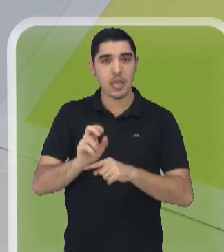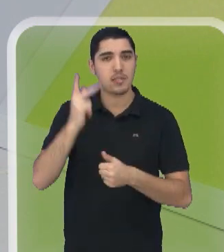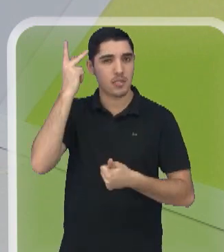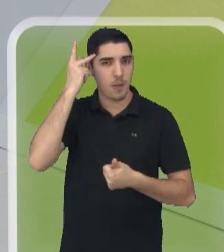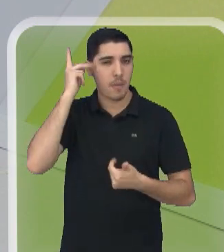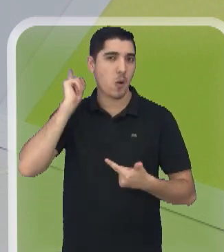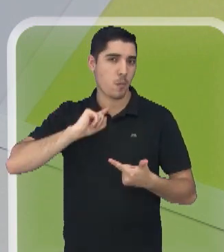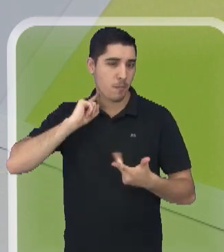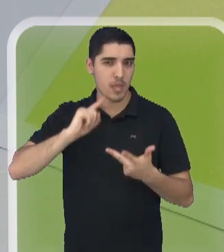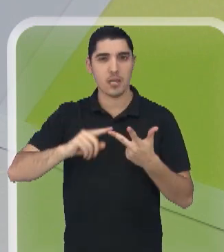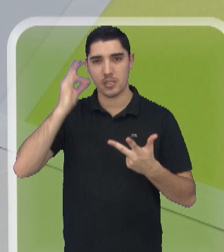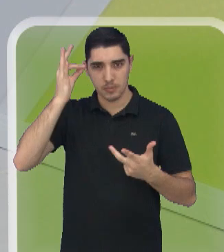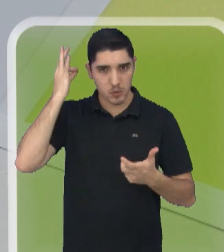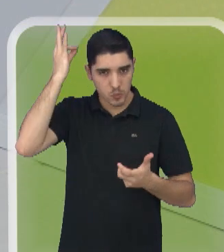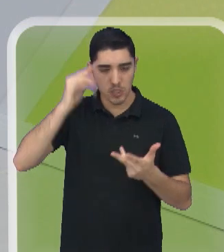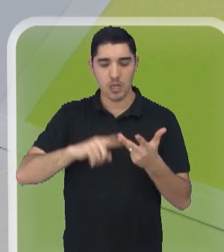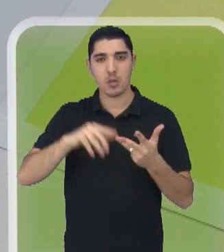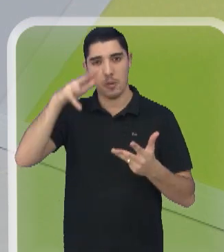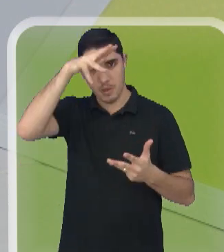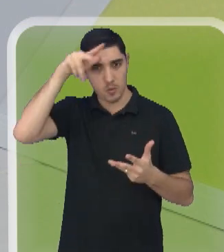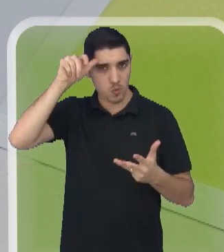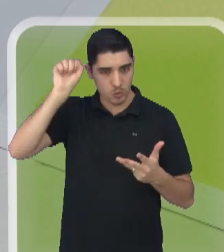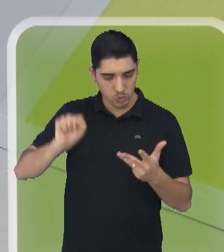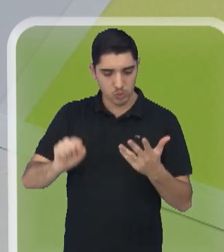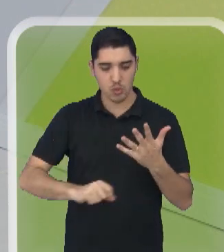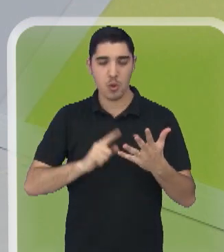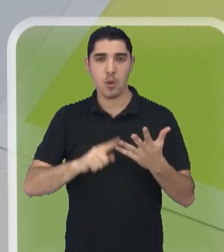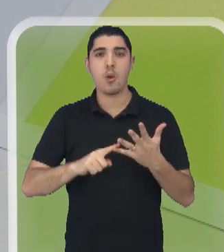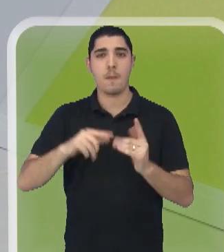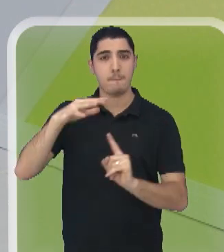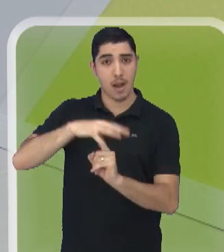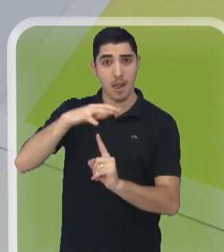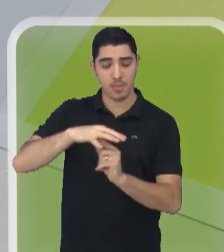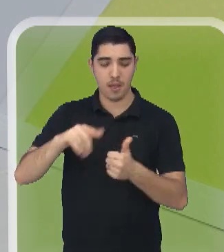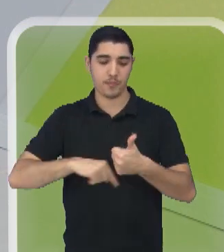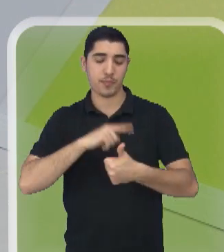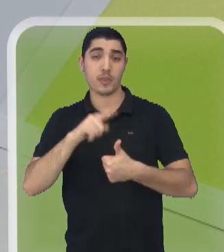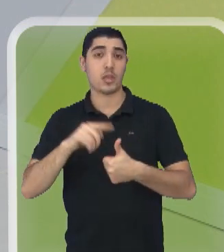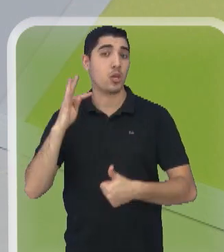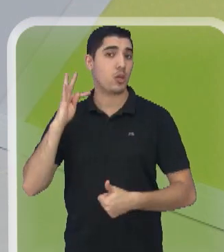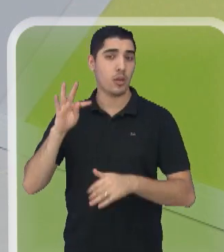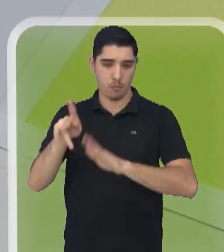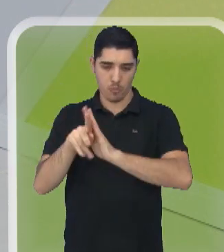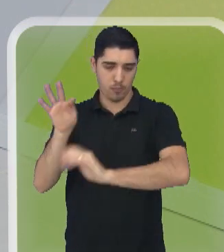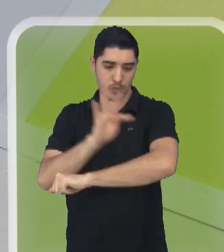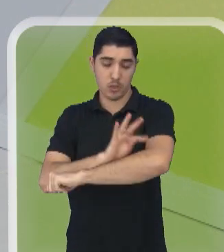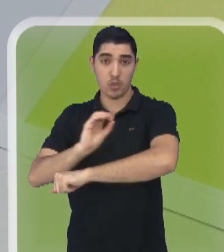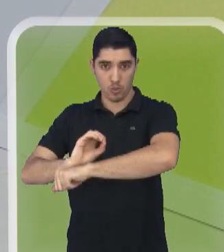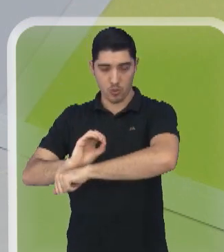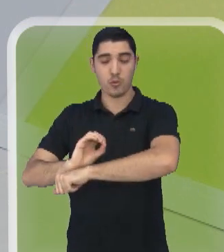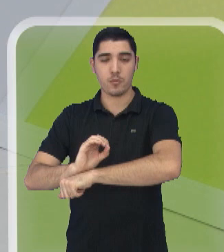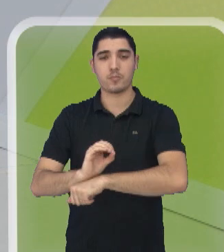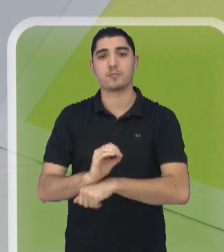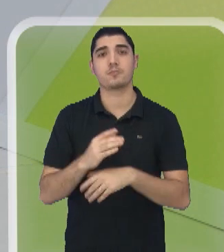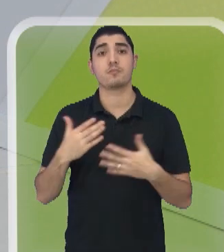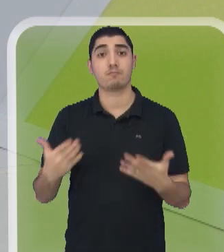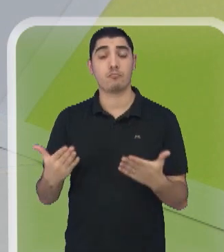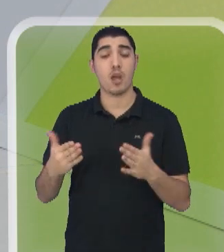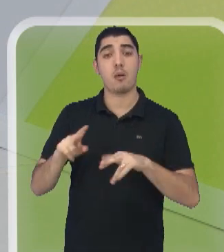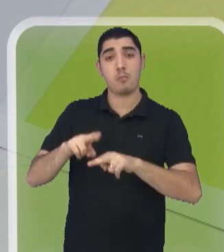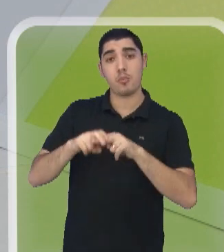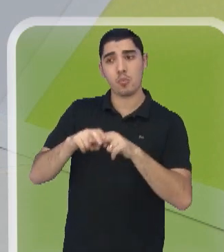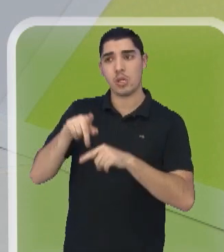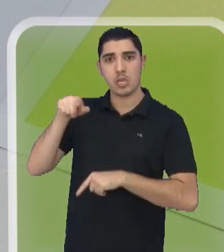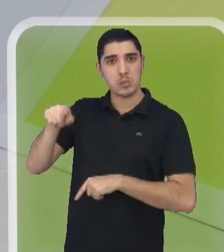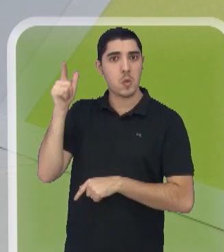Minas Gerais, Espírito Santo, Mato Grosso do Sul, Paraná e Tocantins. A equipe 68+, masculina, repetiu o resultado